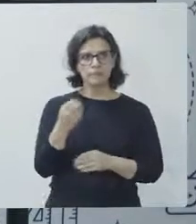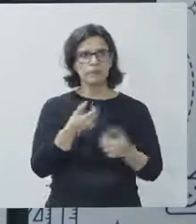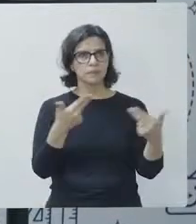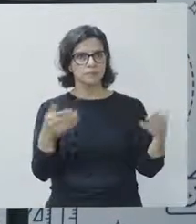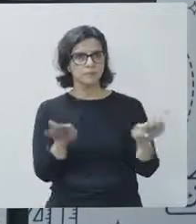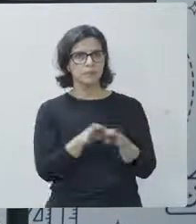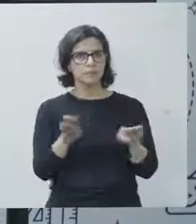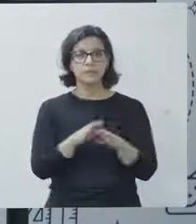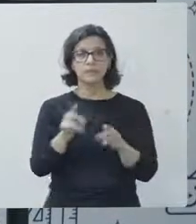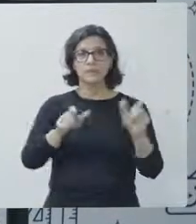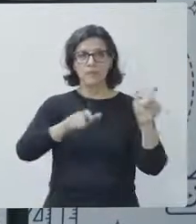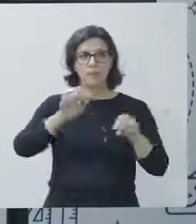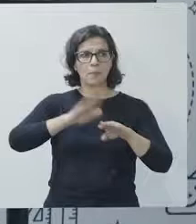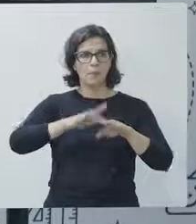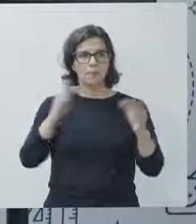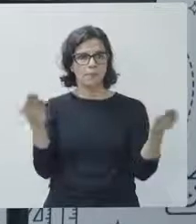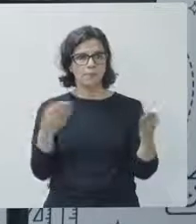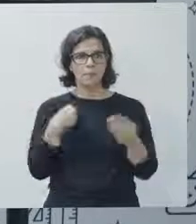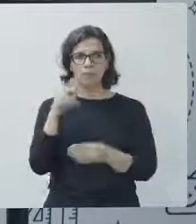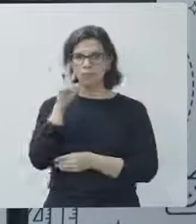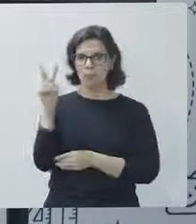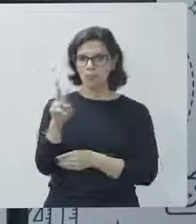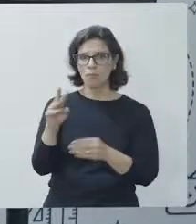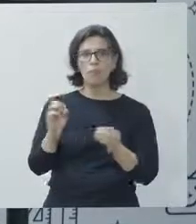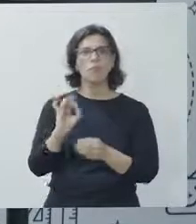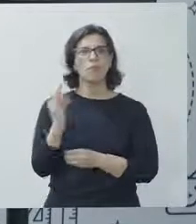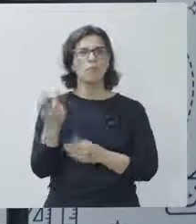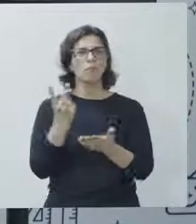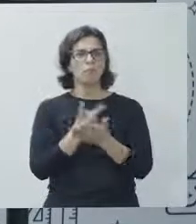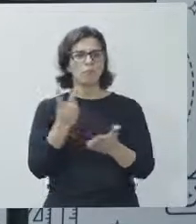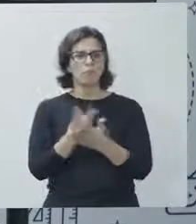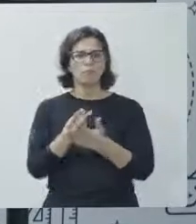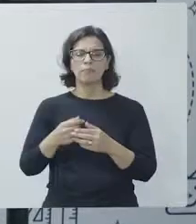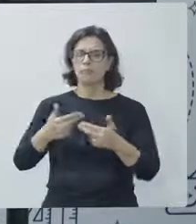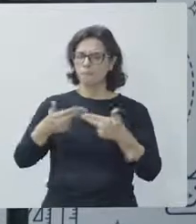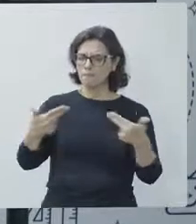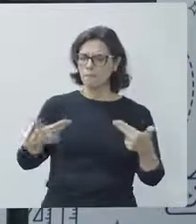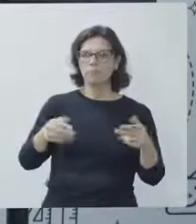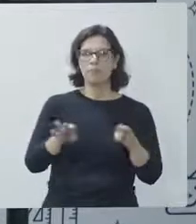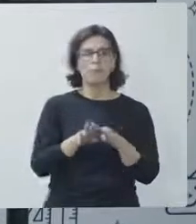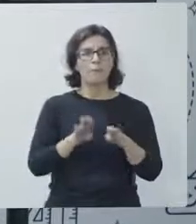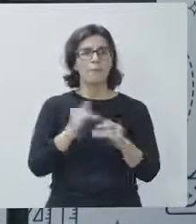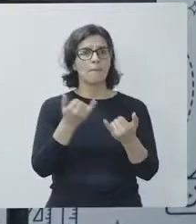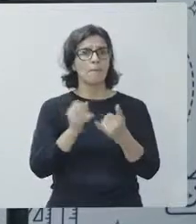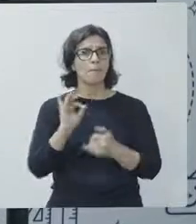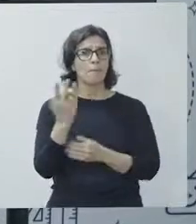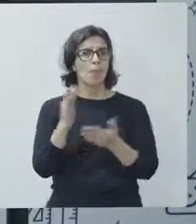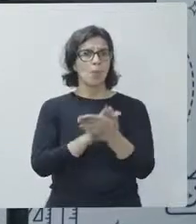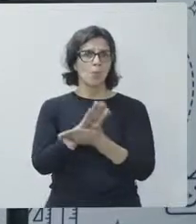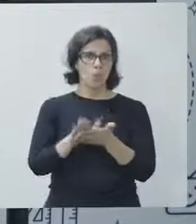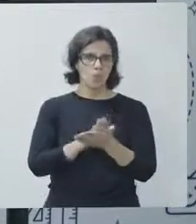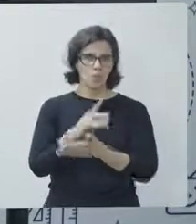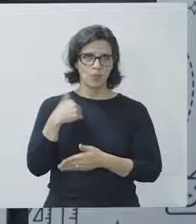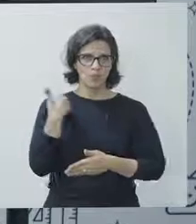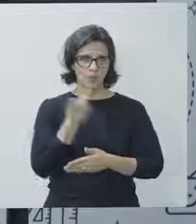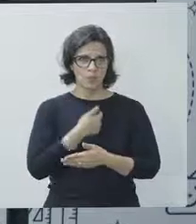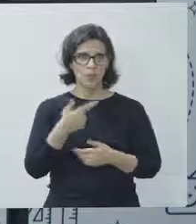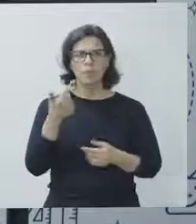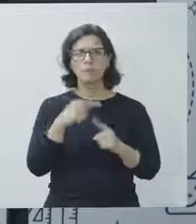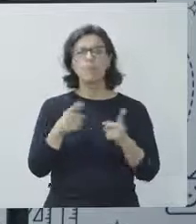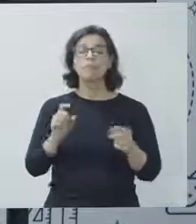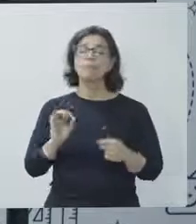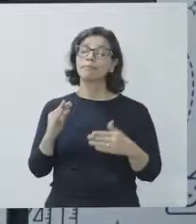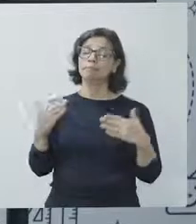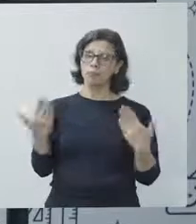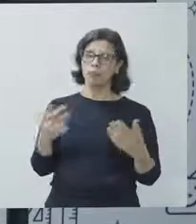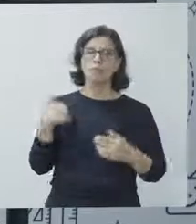coisas com mais pessoas e a gente vê acontecendo todas aquelas coisas e parece que não tá acontecendo com a gente. Mas, enfim,